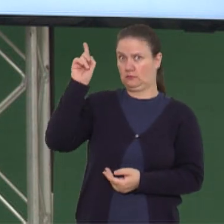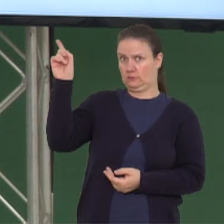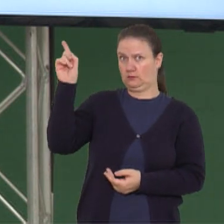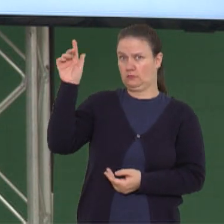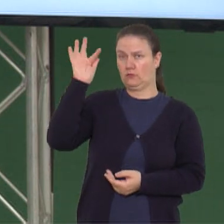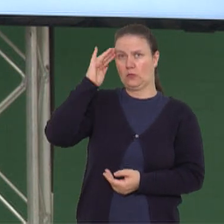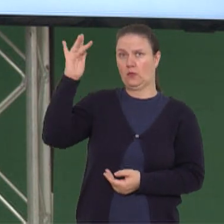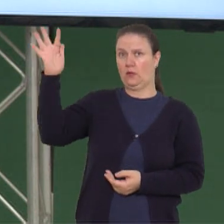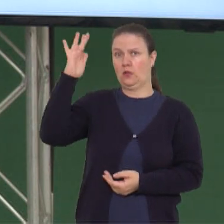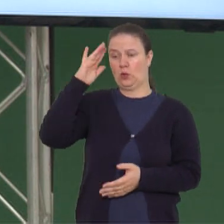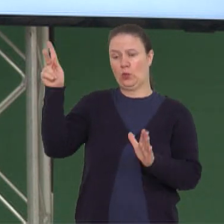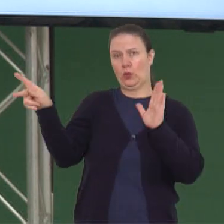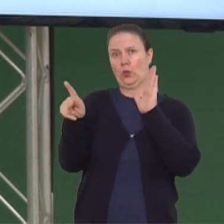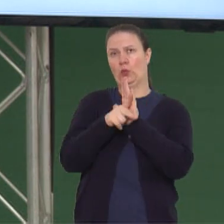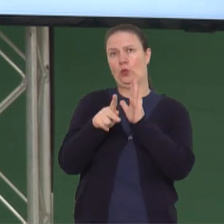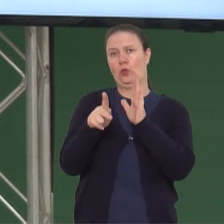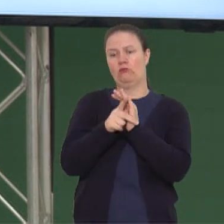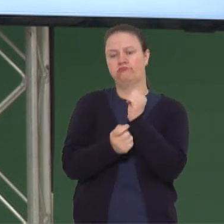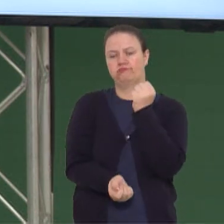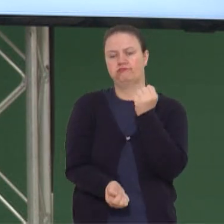Heráclito, filósofo do fogo.